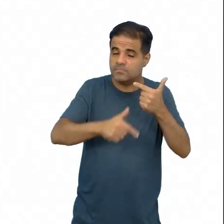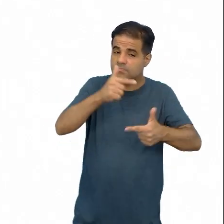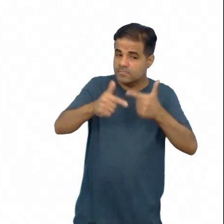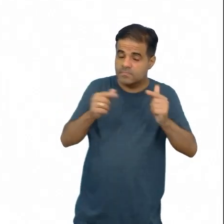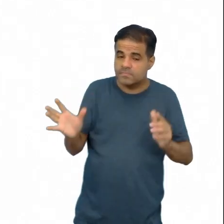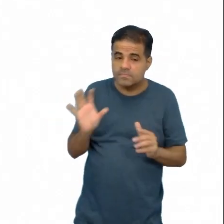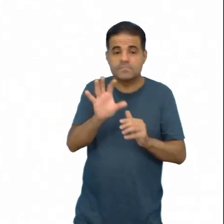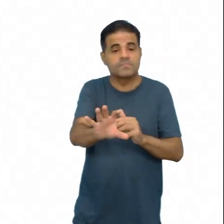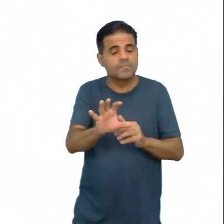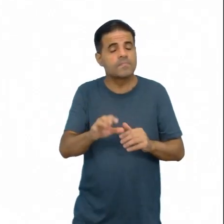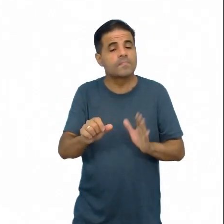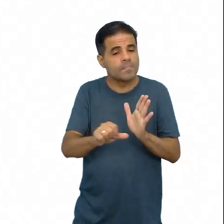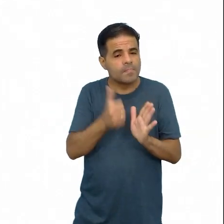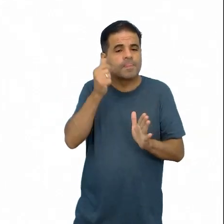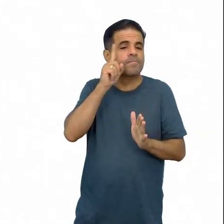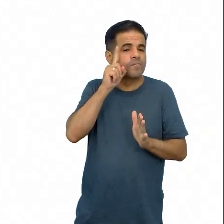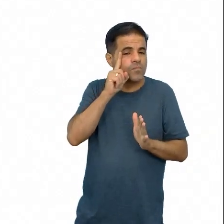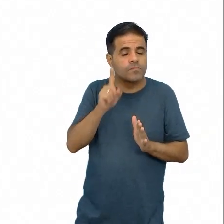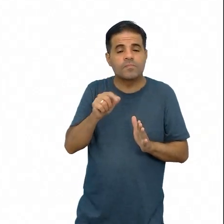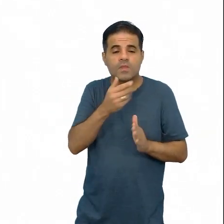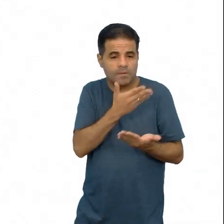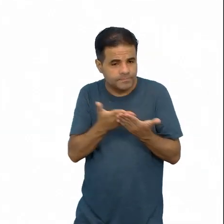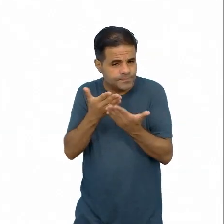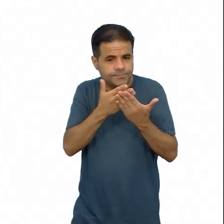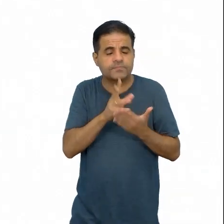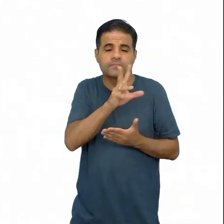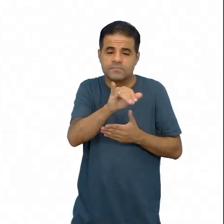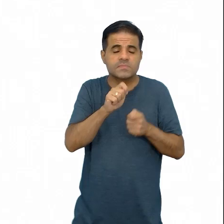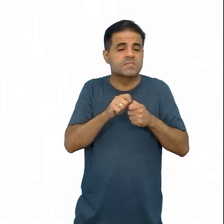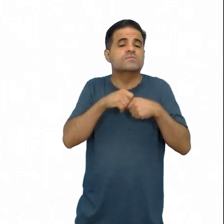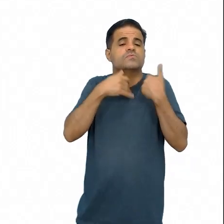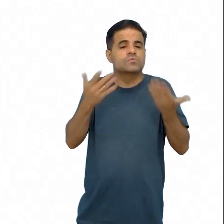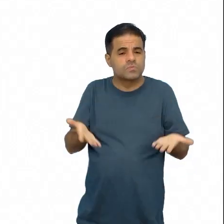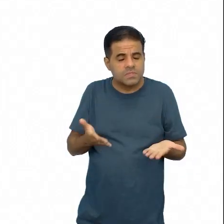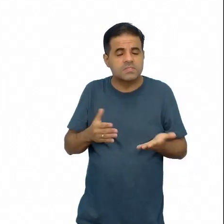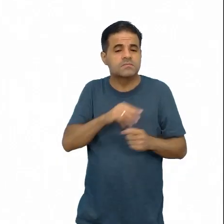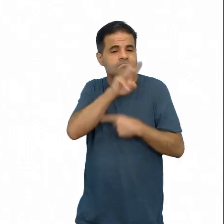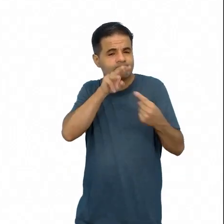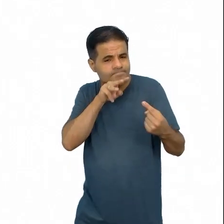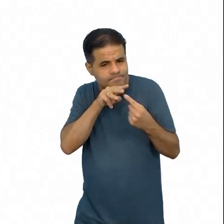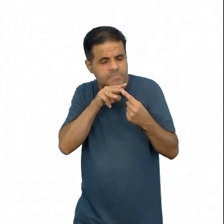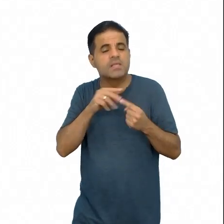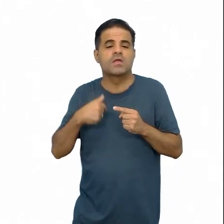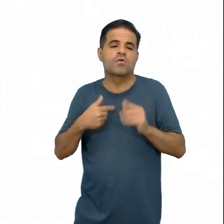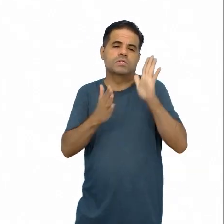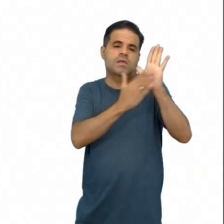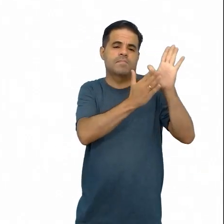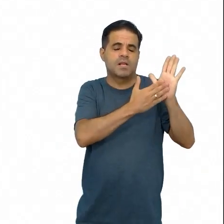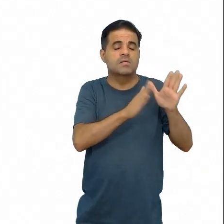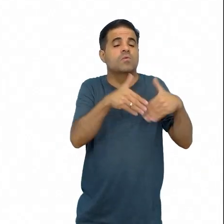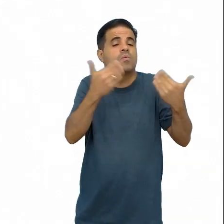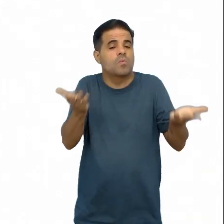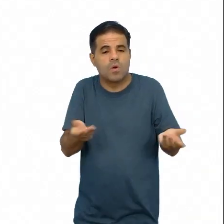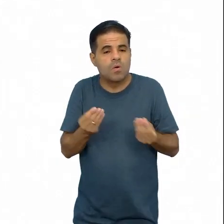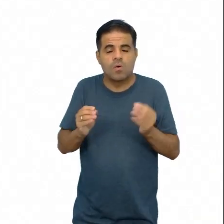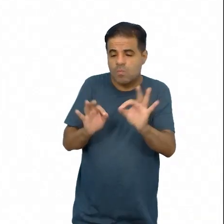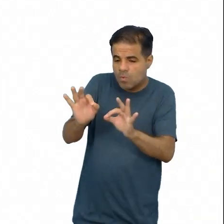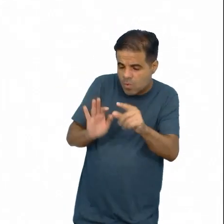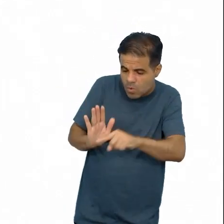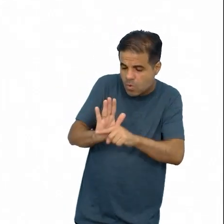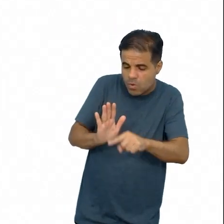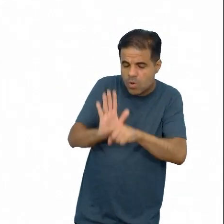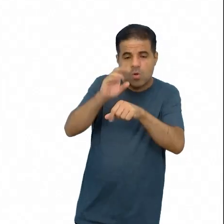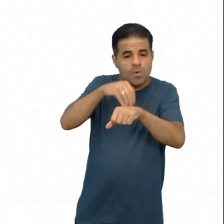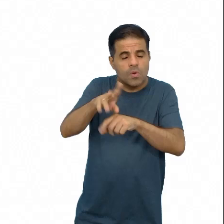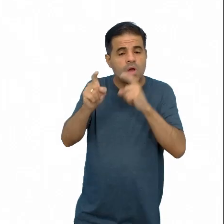com ele? O primeiro dia, o que os meus estudantes vão fazer? Quais são as metas que eu vou estabelecer? Como que eu vou elaborar esse meu